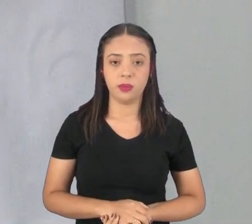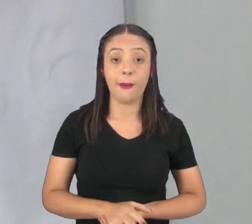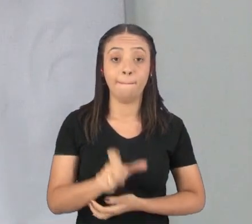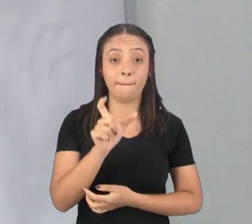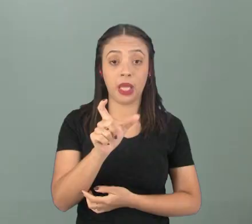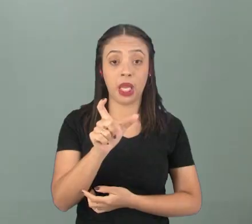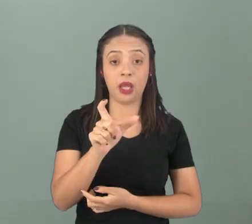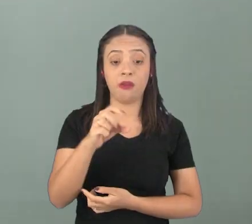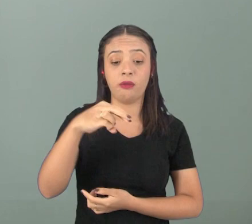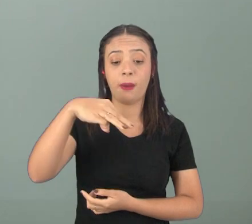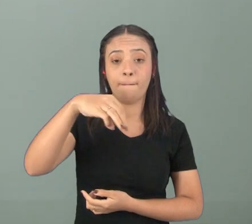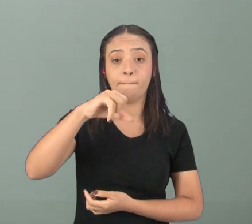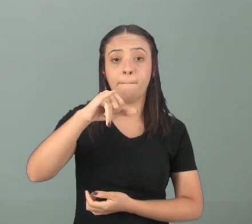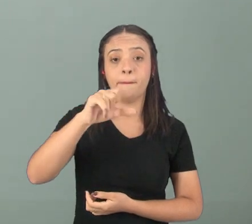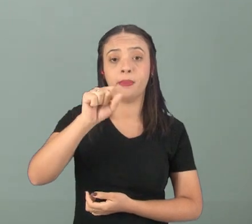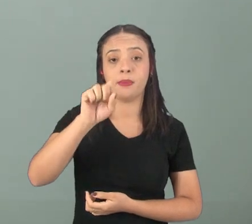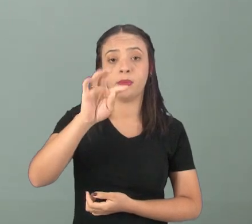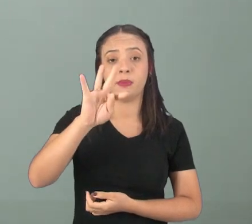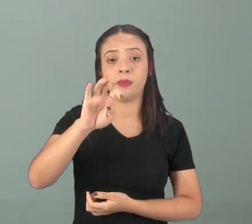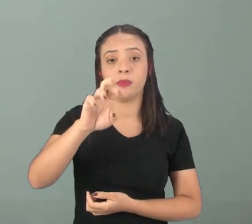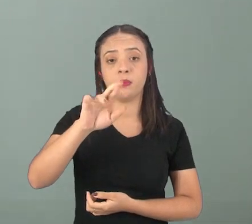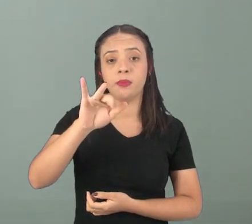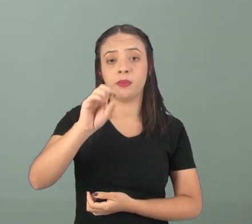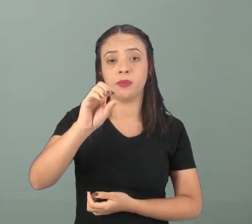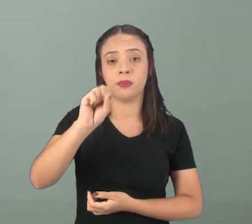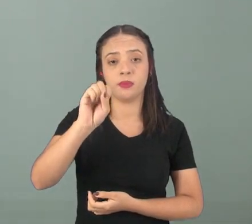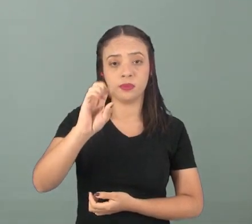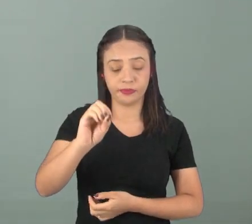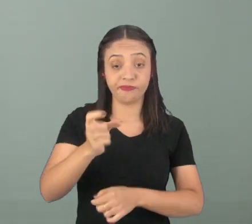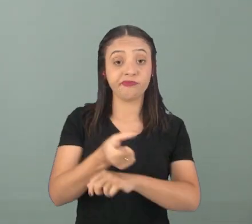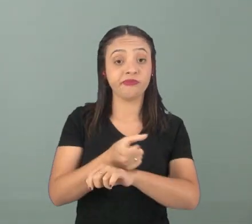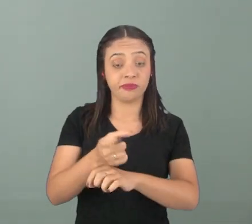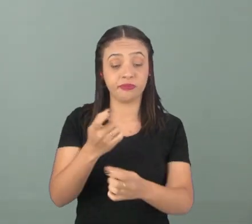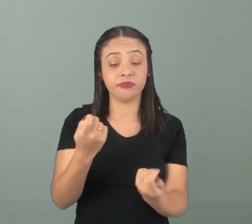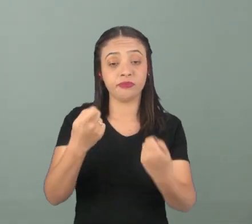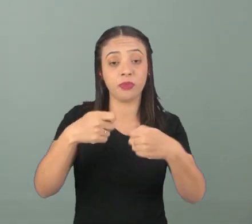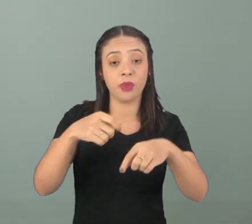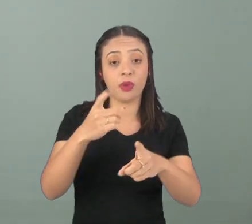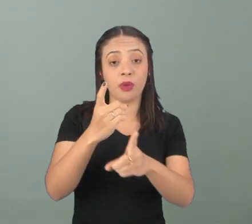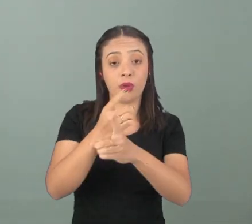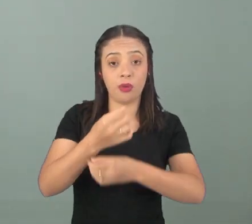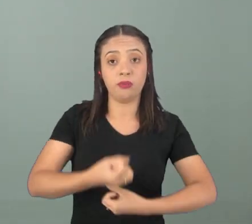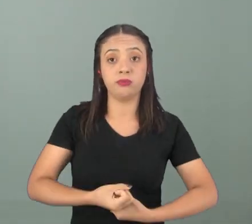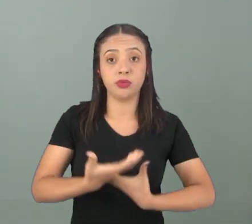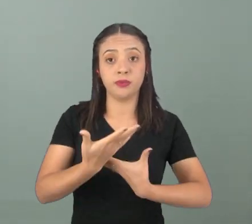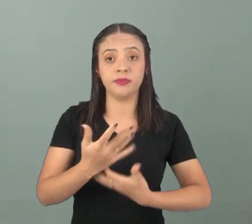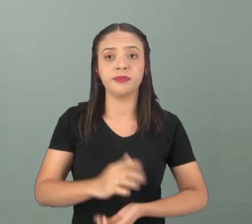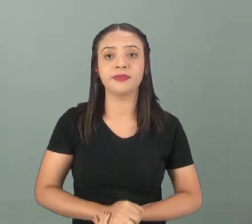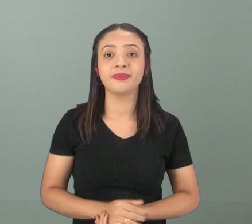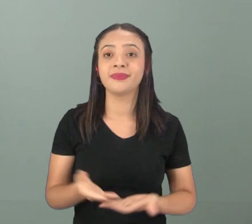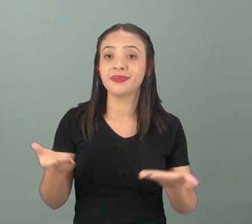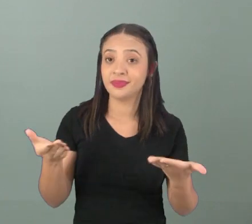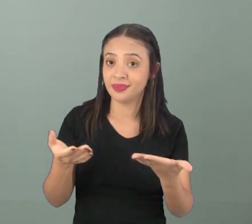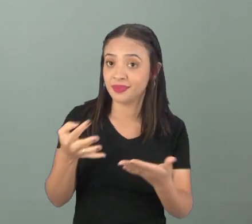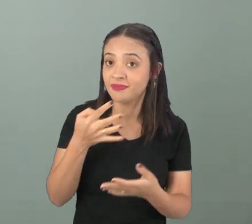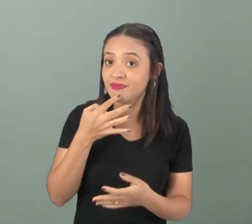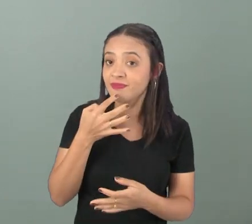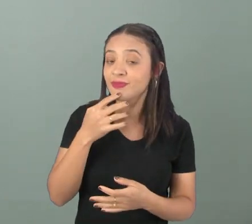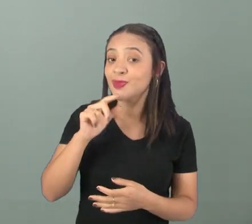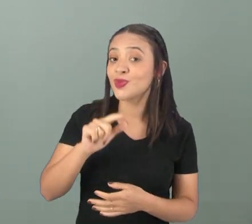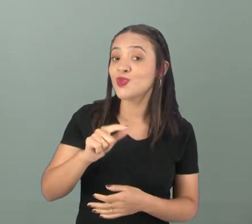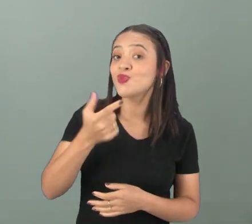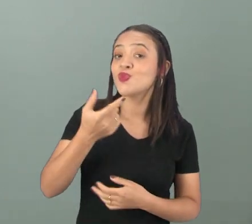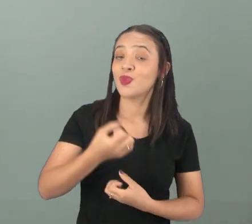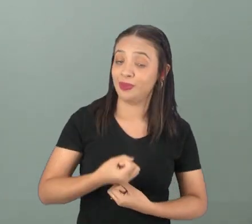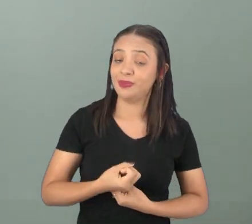palavra mistério. Então, esses são os adjetivos encontrados nesse poema, tá? Agora, a gente vai analisar outro